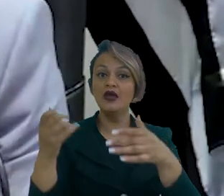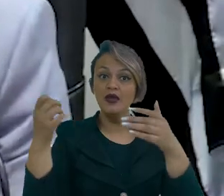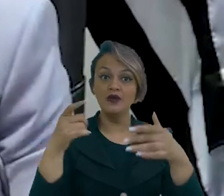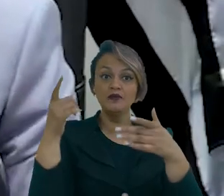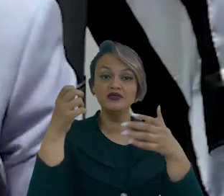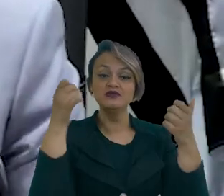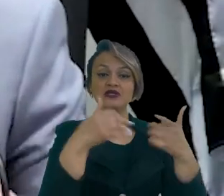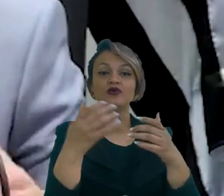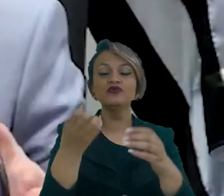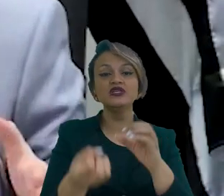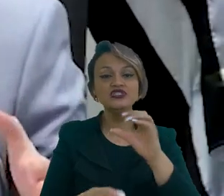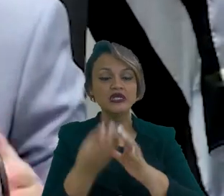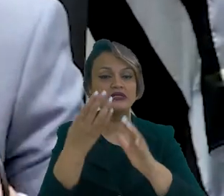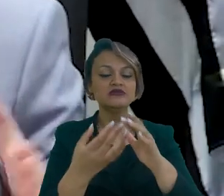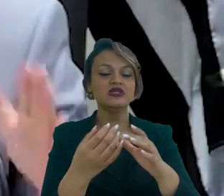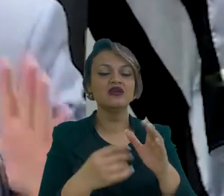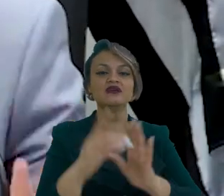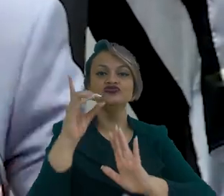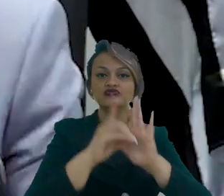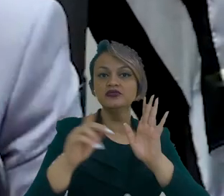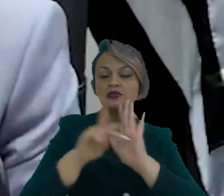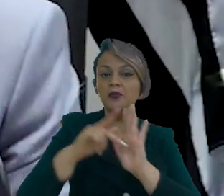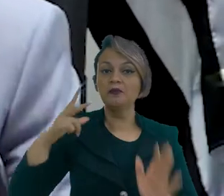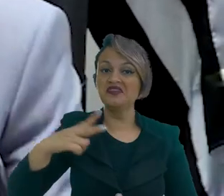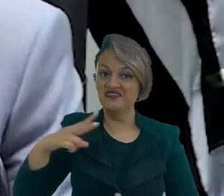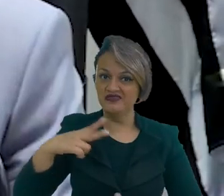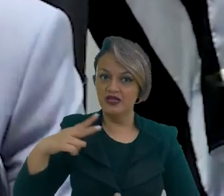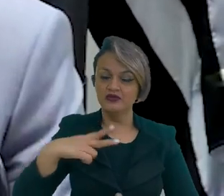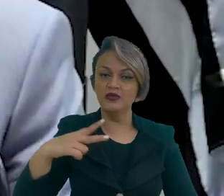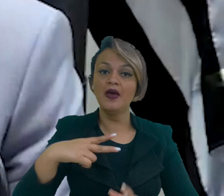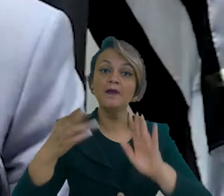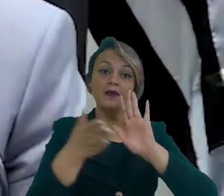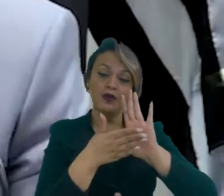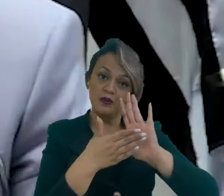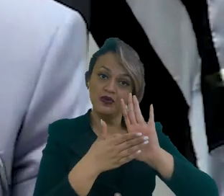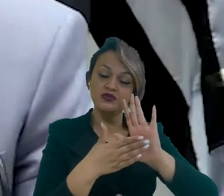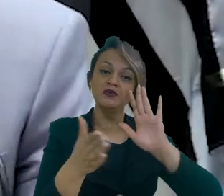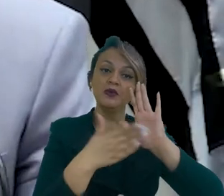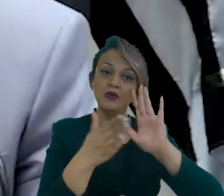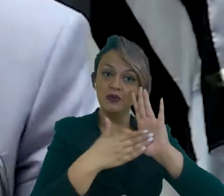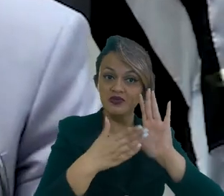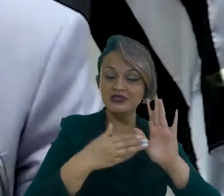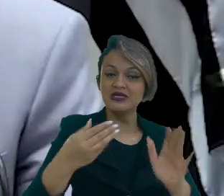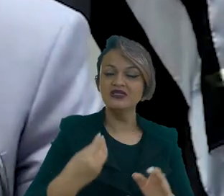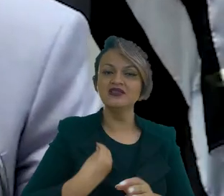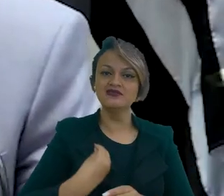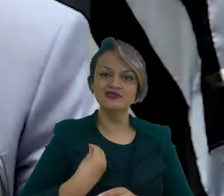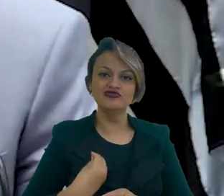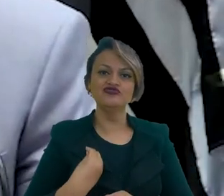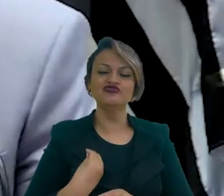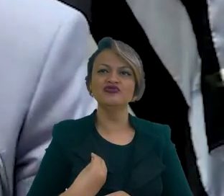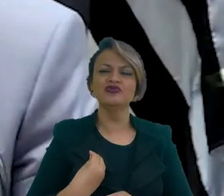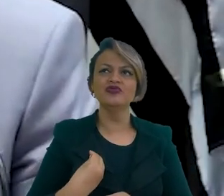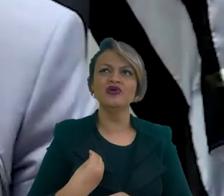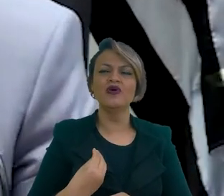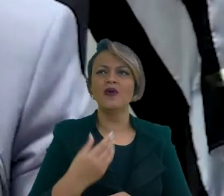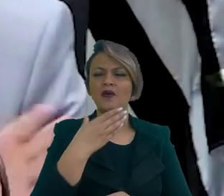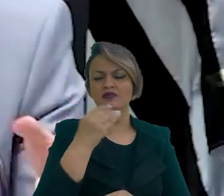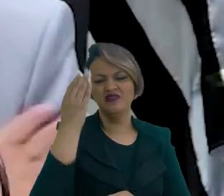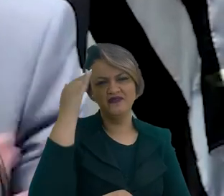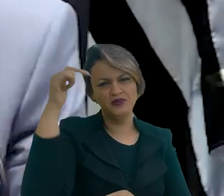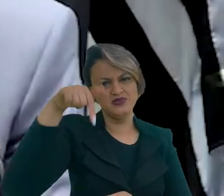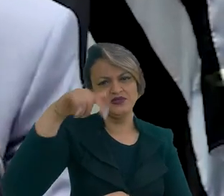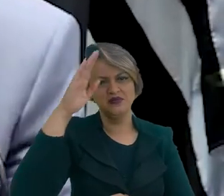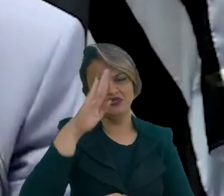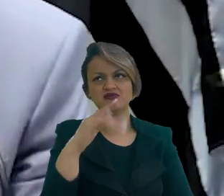uma organização que se fez da gerações de direito privada é uma proposta que começou com vinte e essa